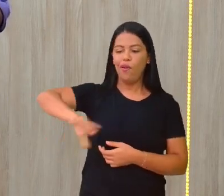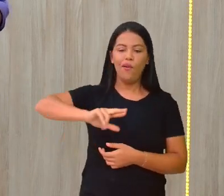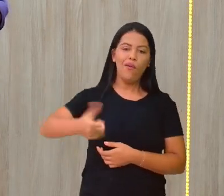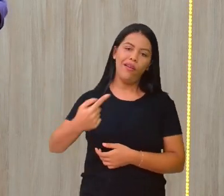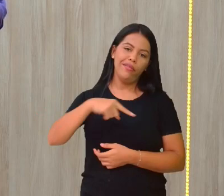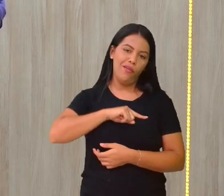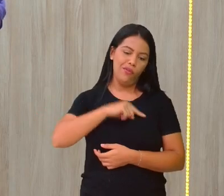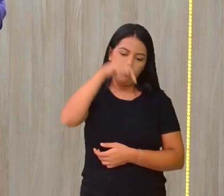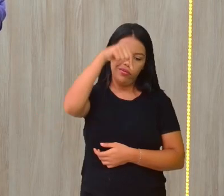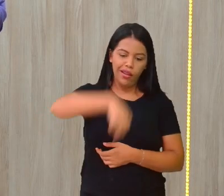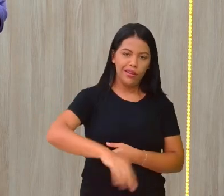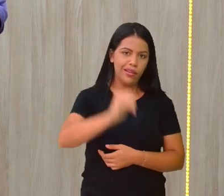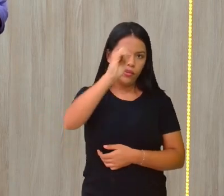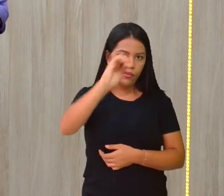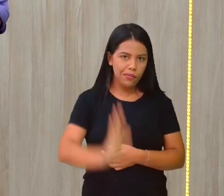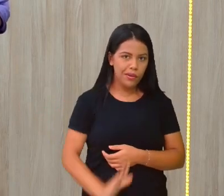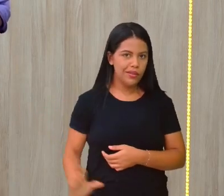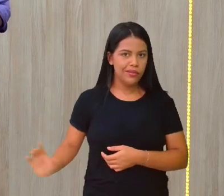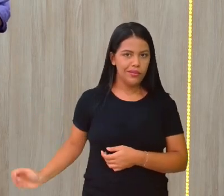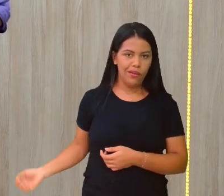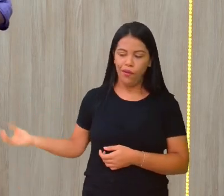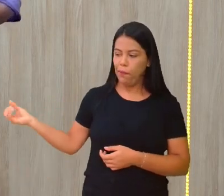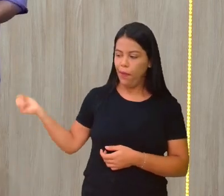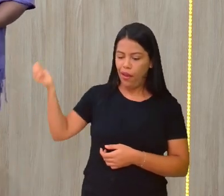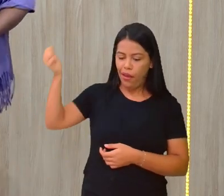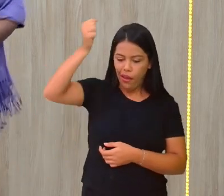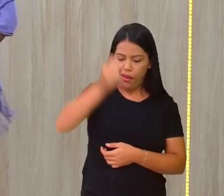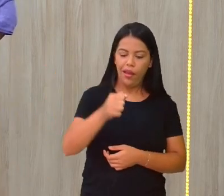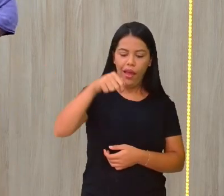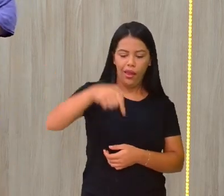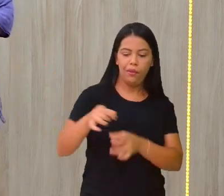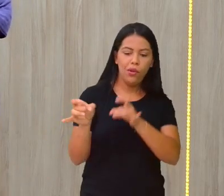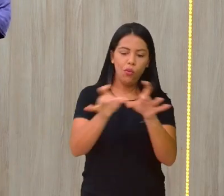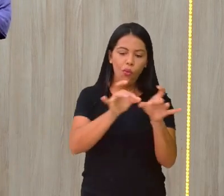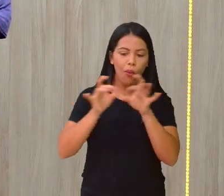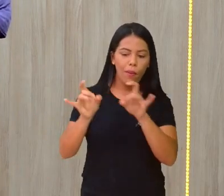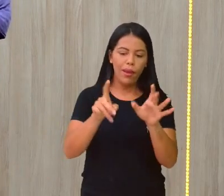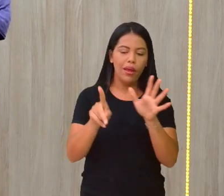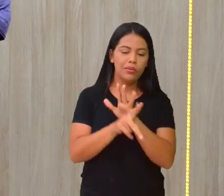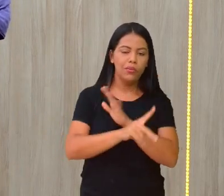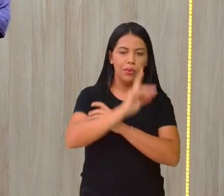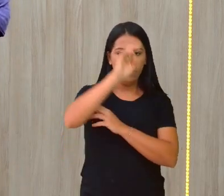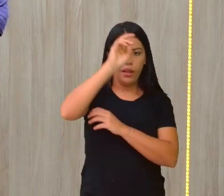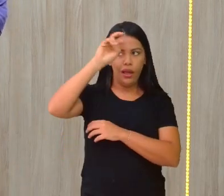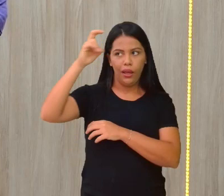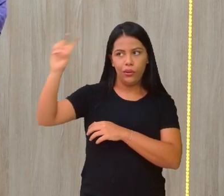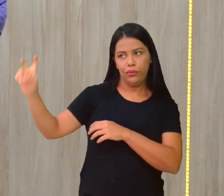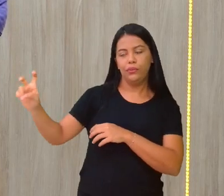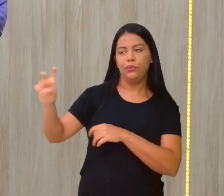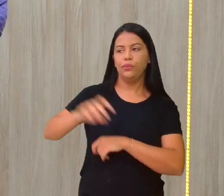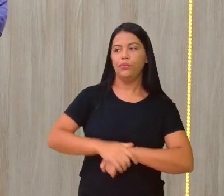Ele foi trazido pelo comércio, né, pela cultura